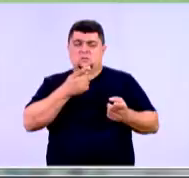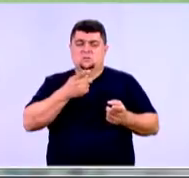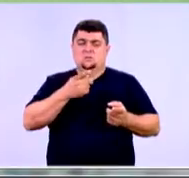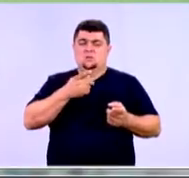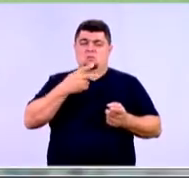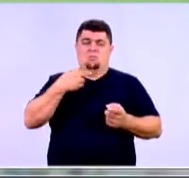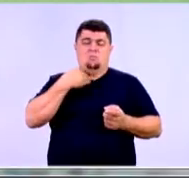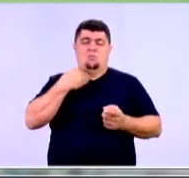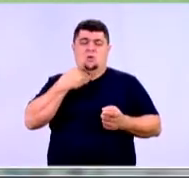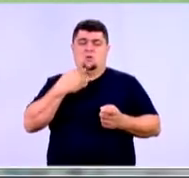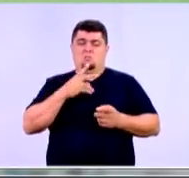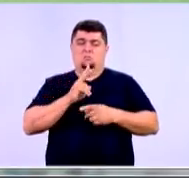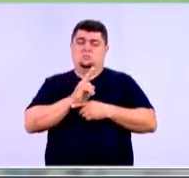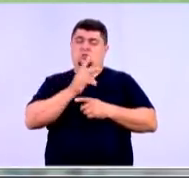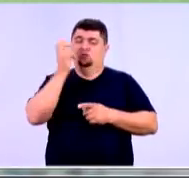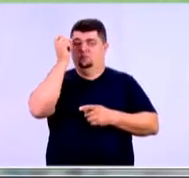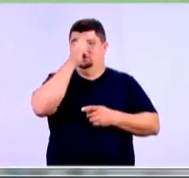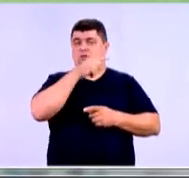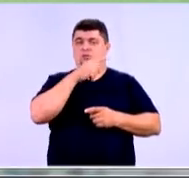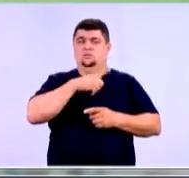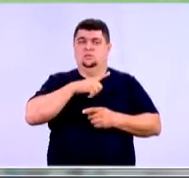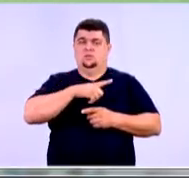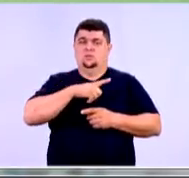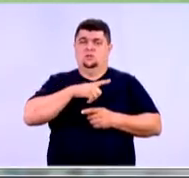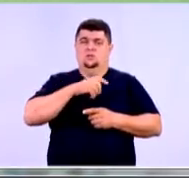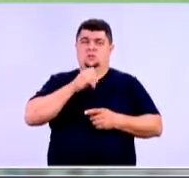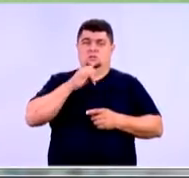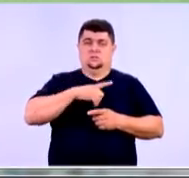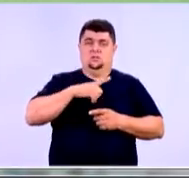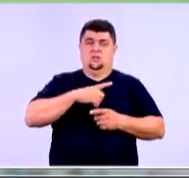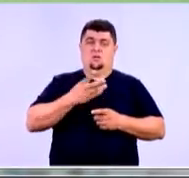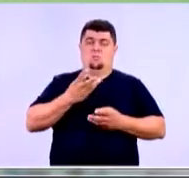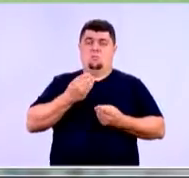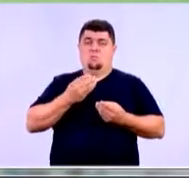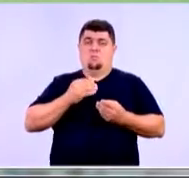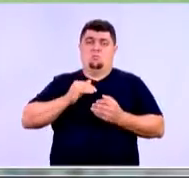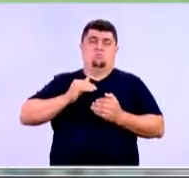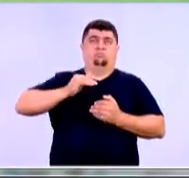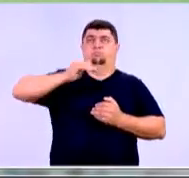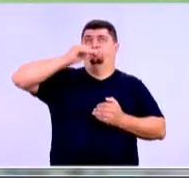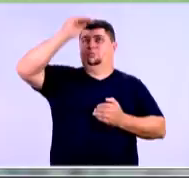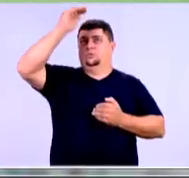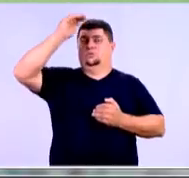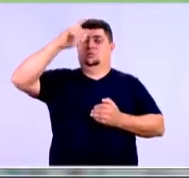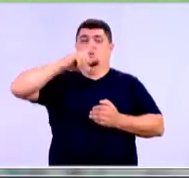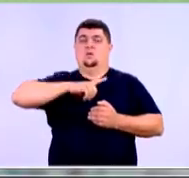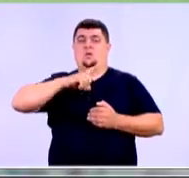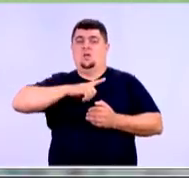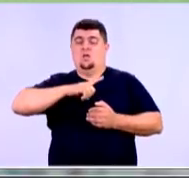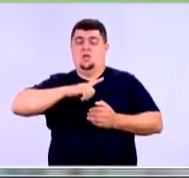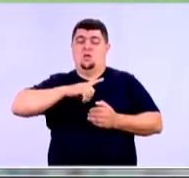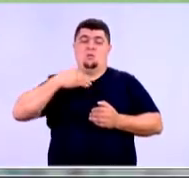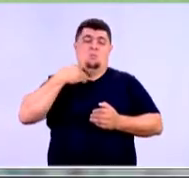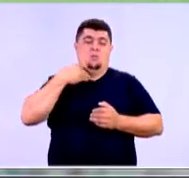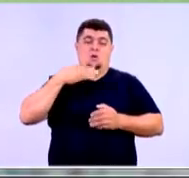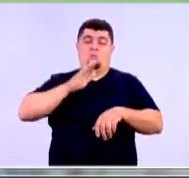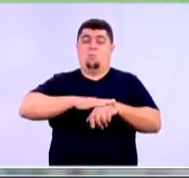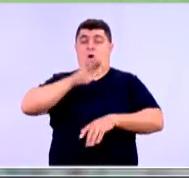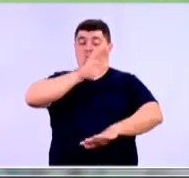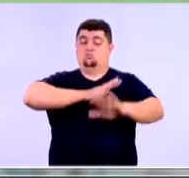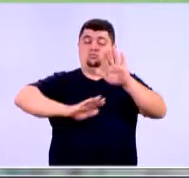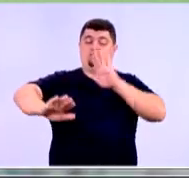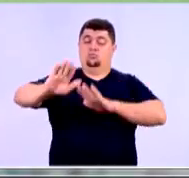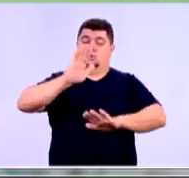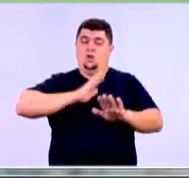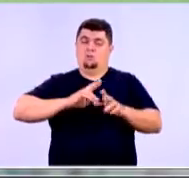por parte do agente financeiro. Caso seja considerado elevado, representa um maior nível de precaução, devendo haver um maior